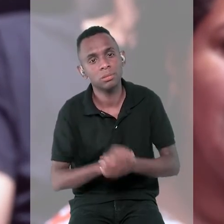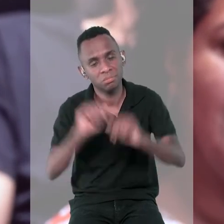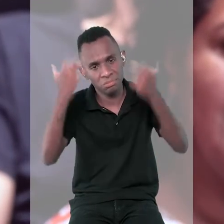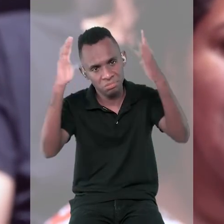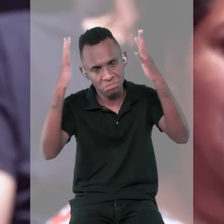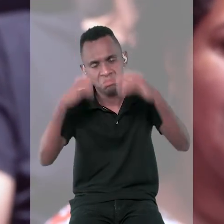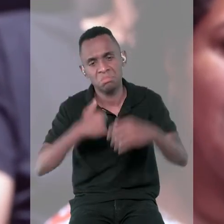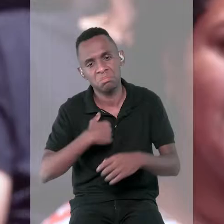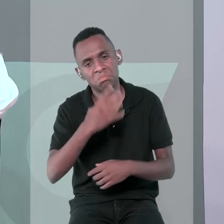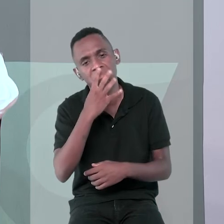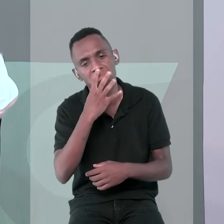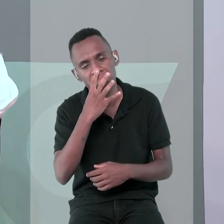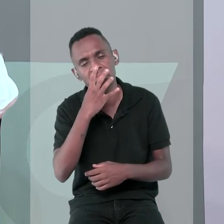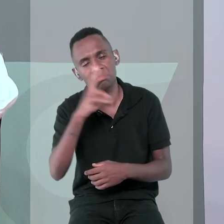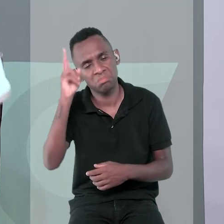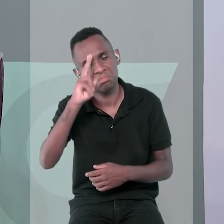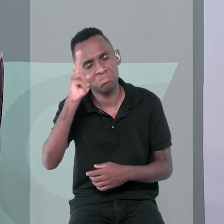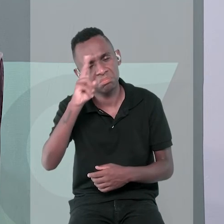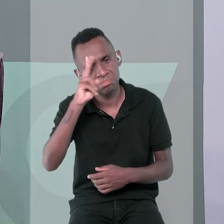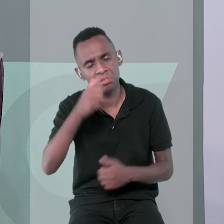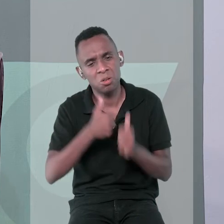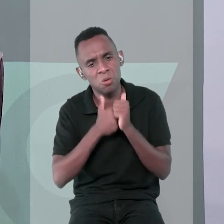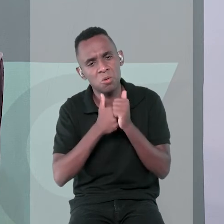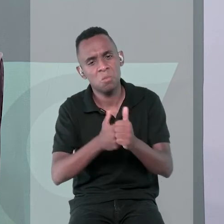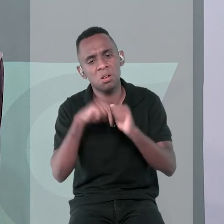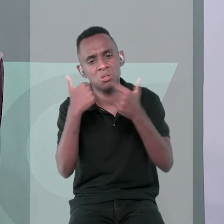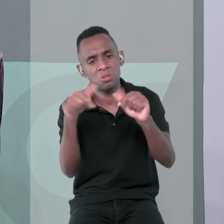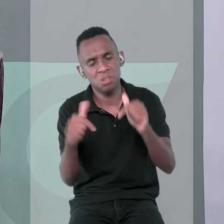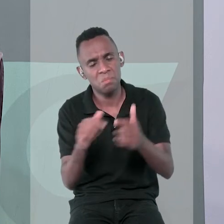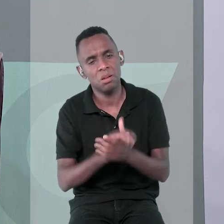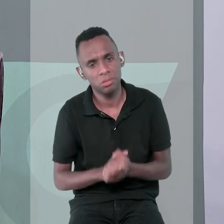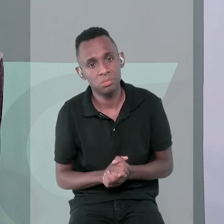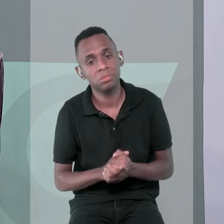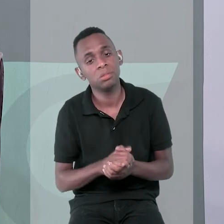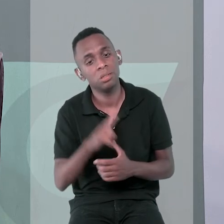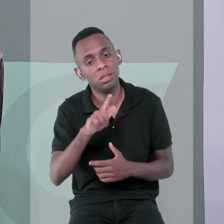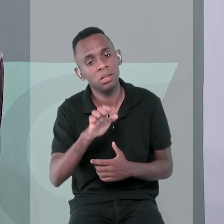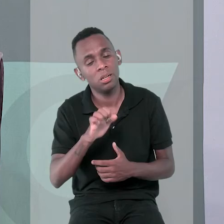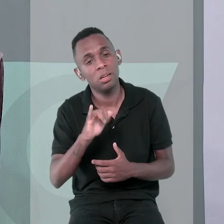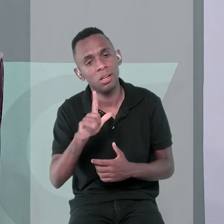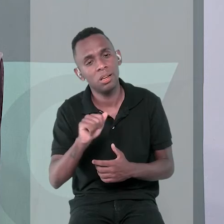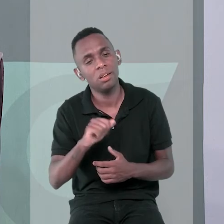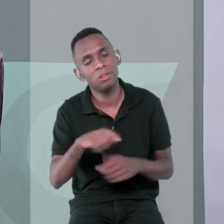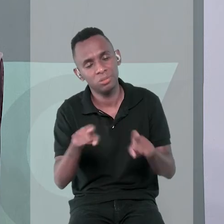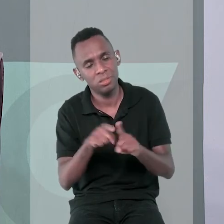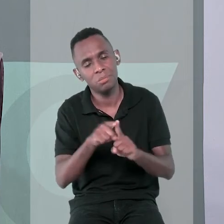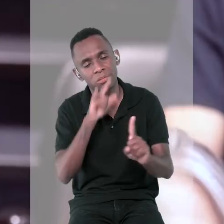Parabéns. Estou encantada com toda essa história, acompanho já o seu trabalho. A Leila, sou uma fã